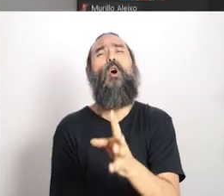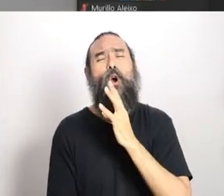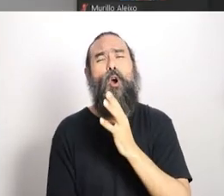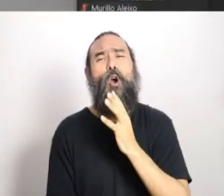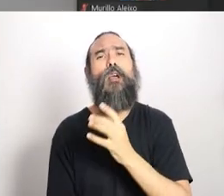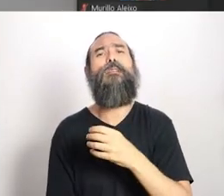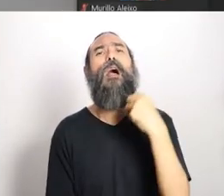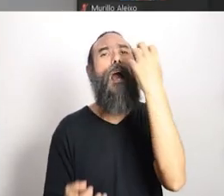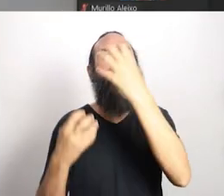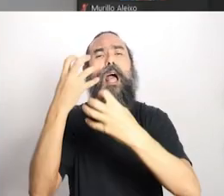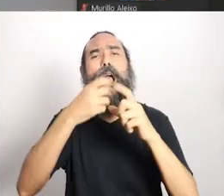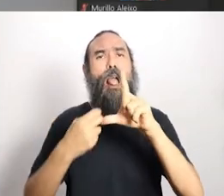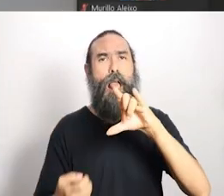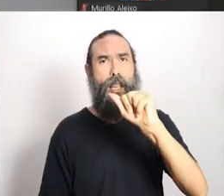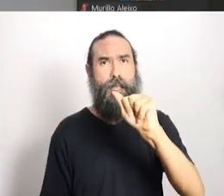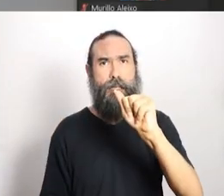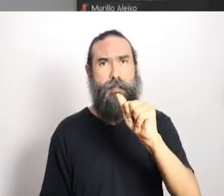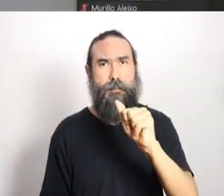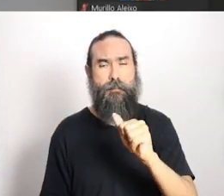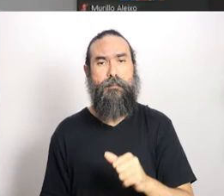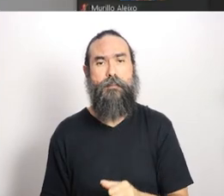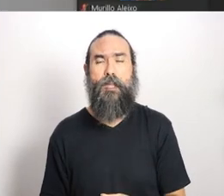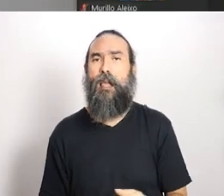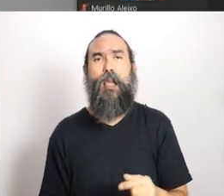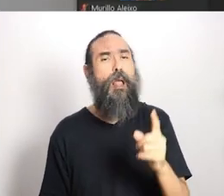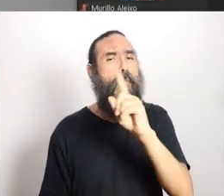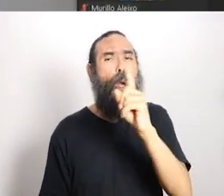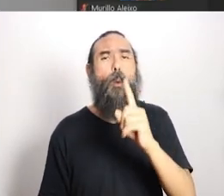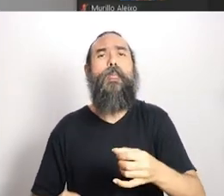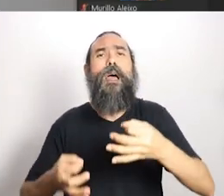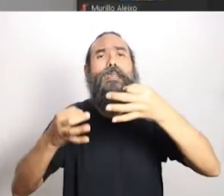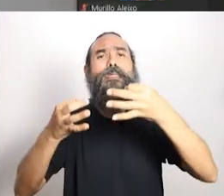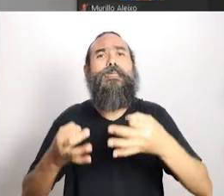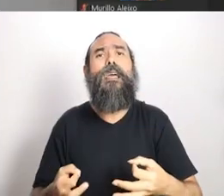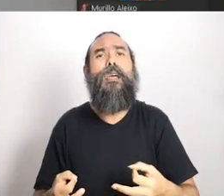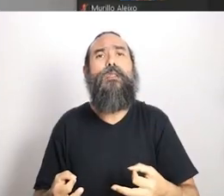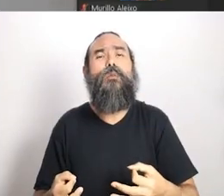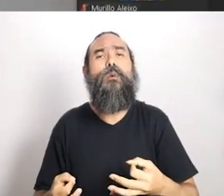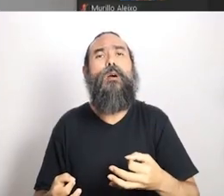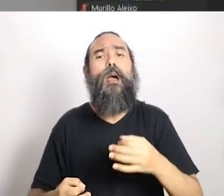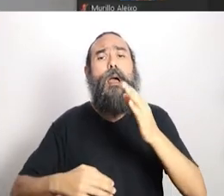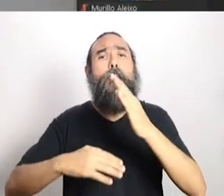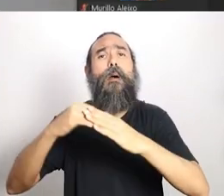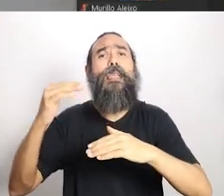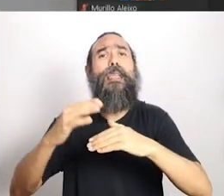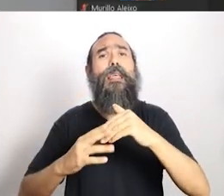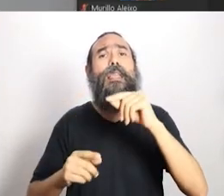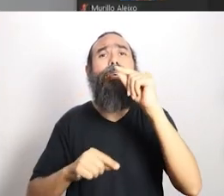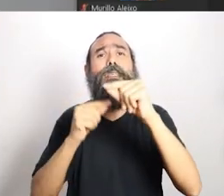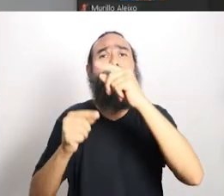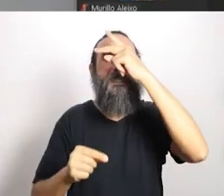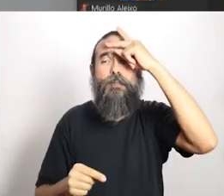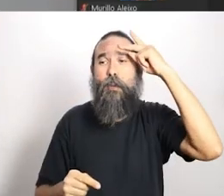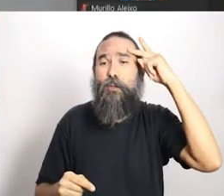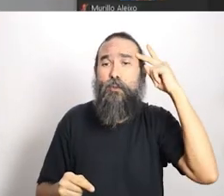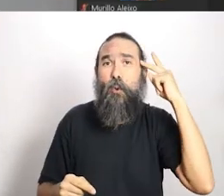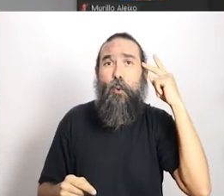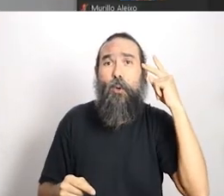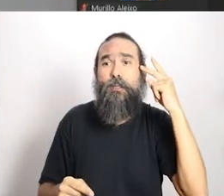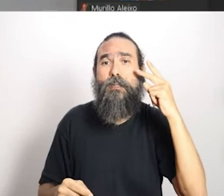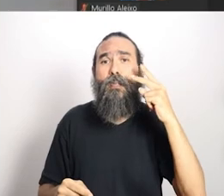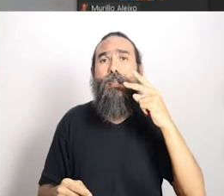a voz de Lia. E depois você disse, não está certo a maneira que essa artista é